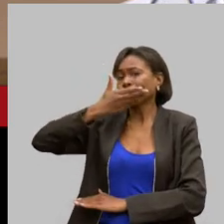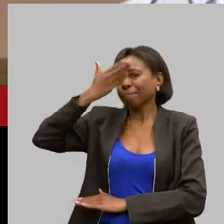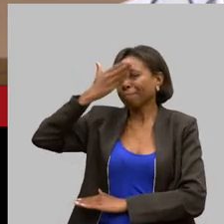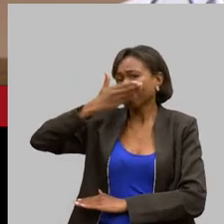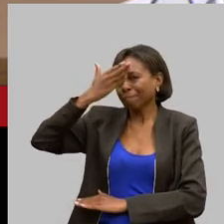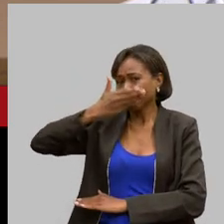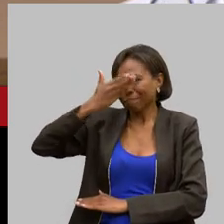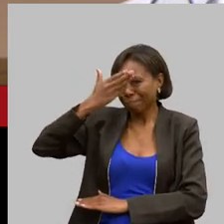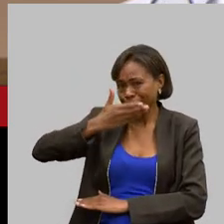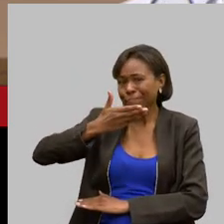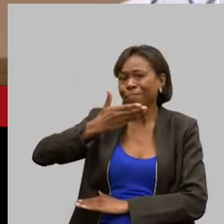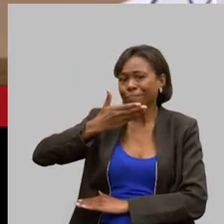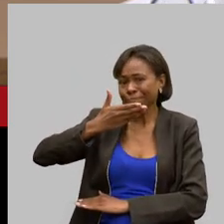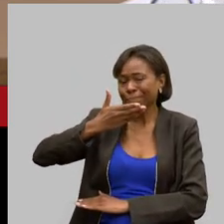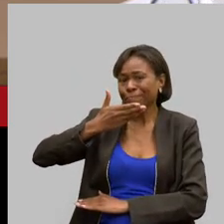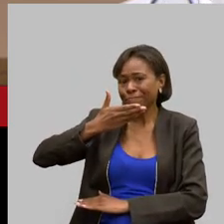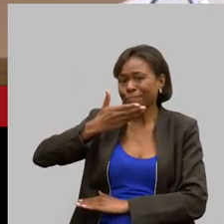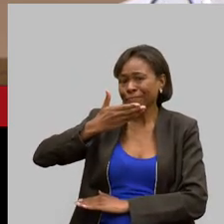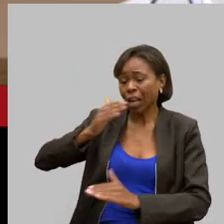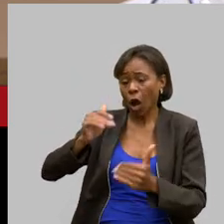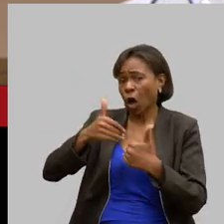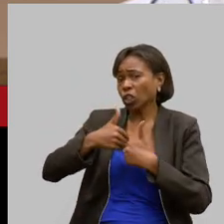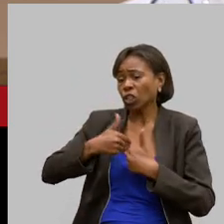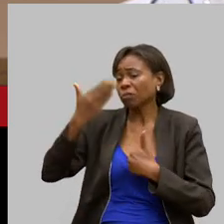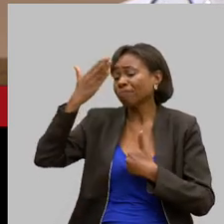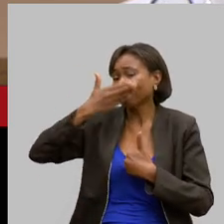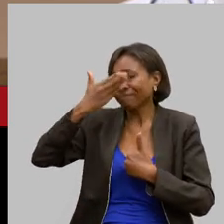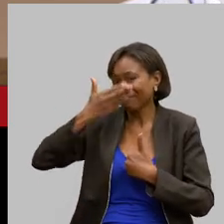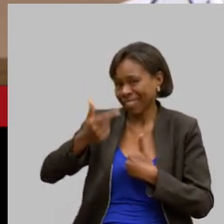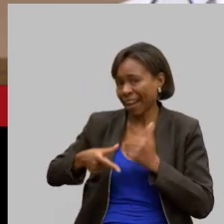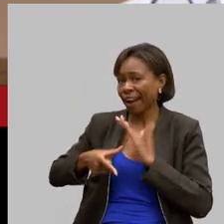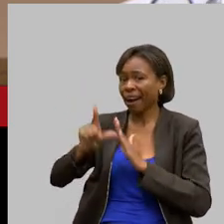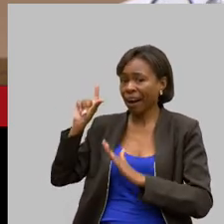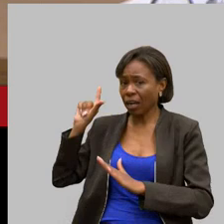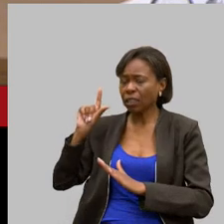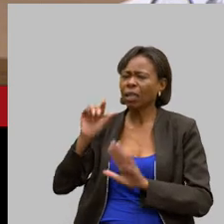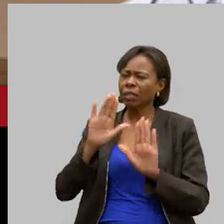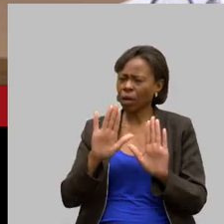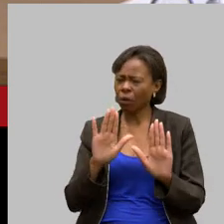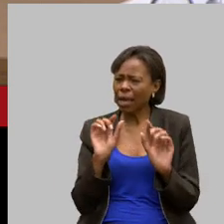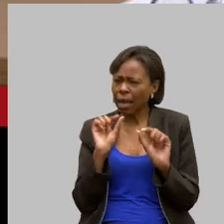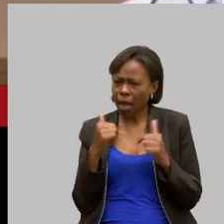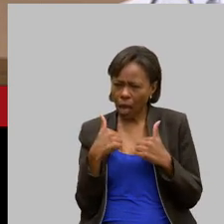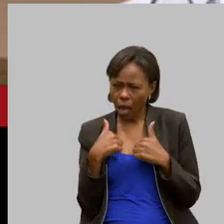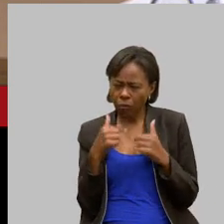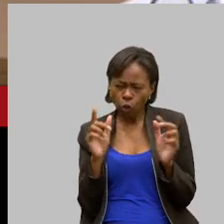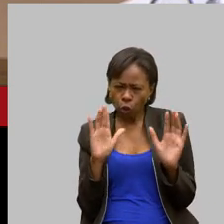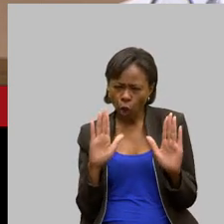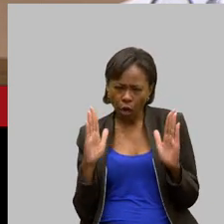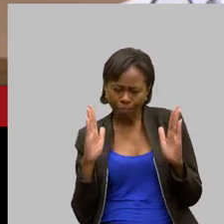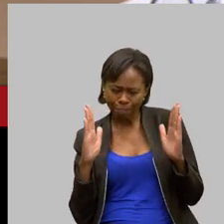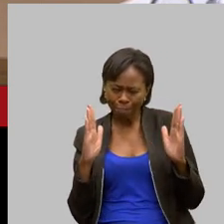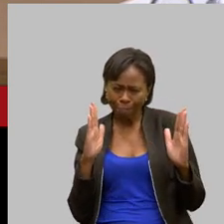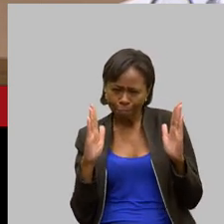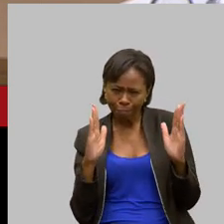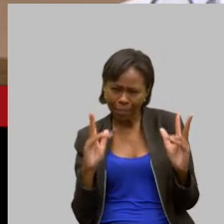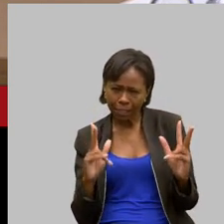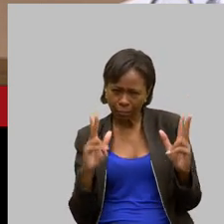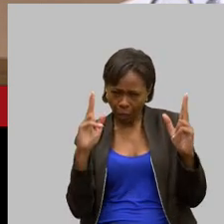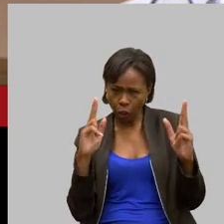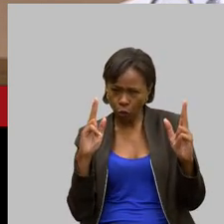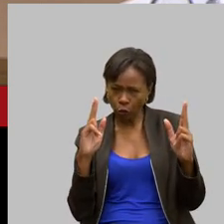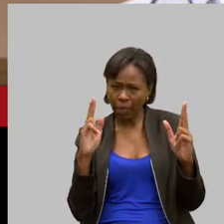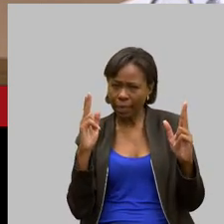invisibilizadas E aí eu quero só fazer aqui um corte bem temporal e histórico para vocês